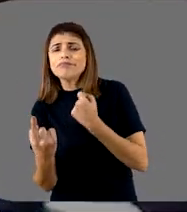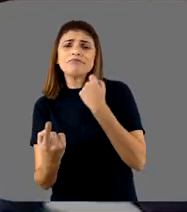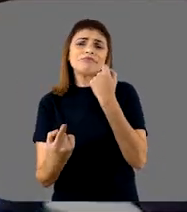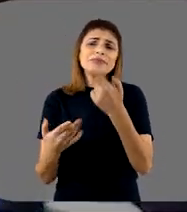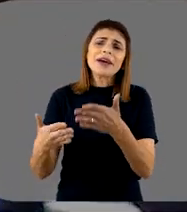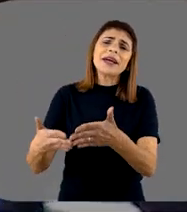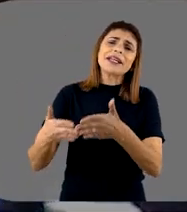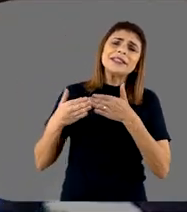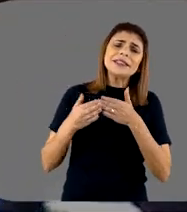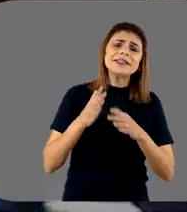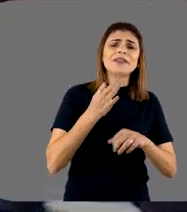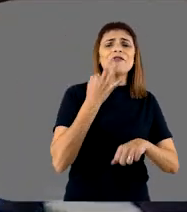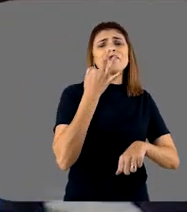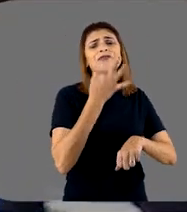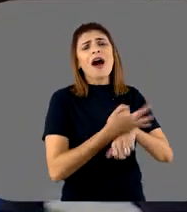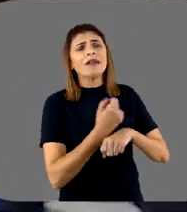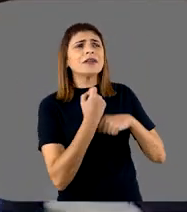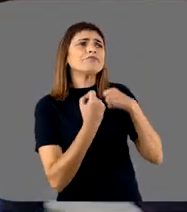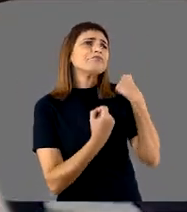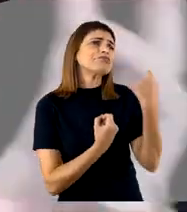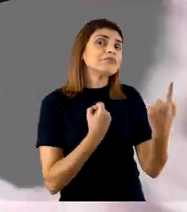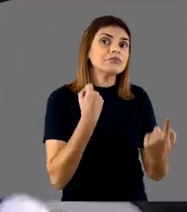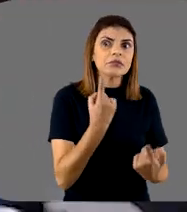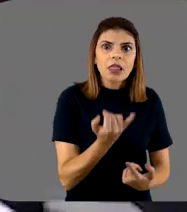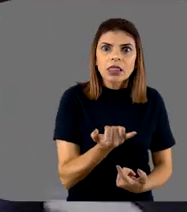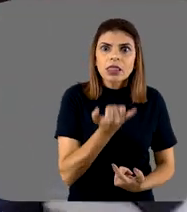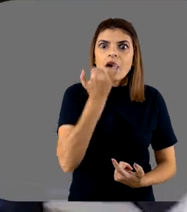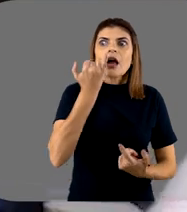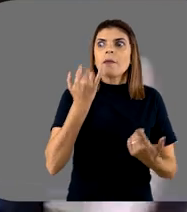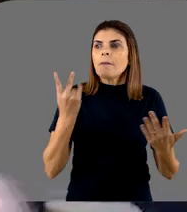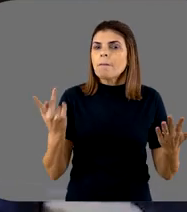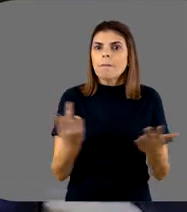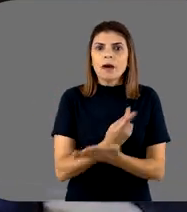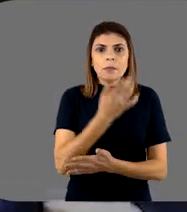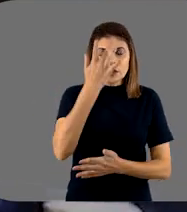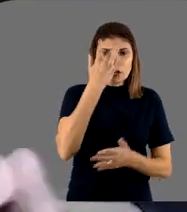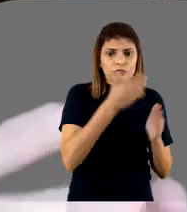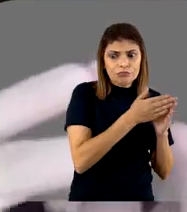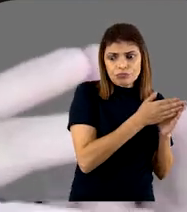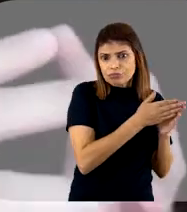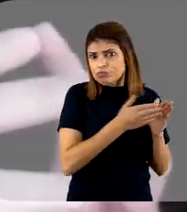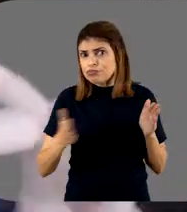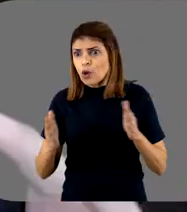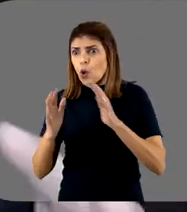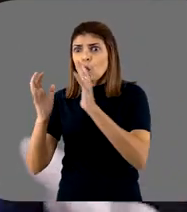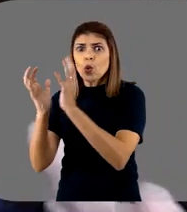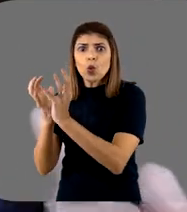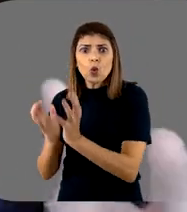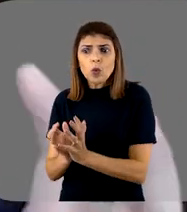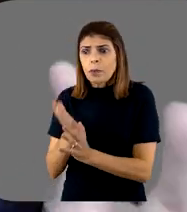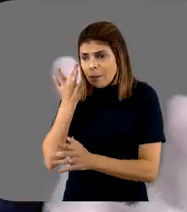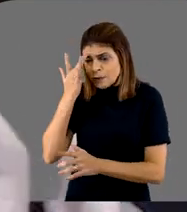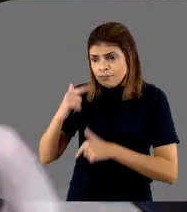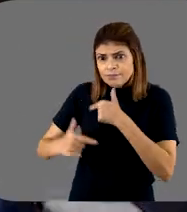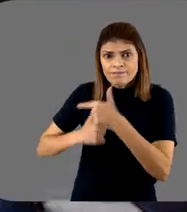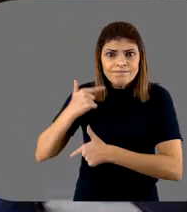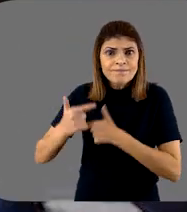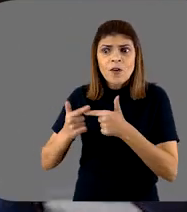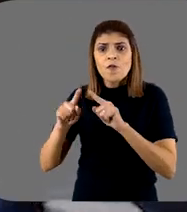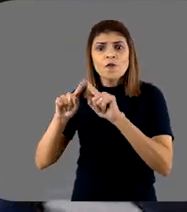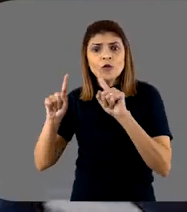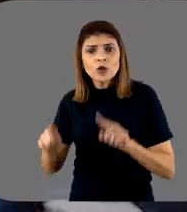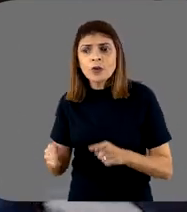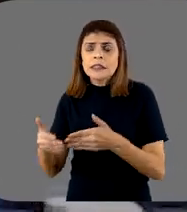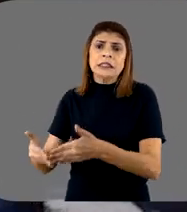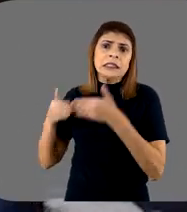pontuais faltas pontuais e de repente a gente foi assolado com assim grupos né de colaboradores